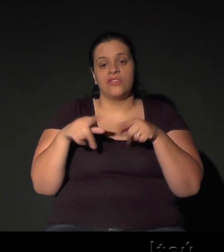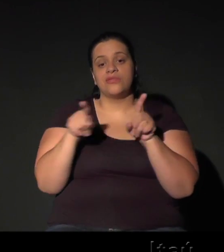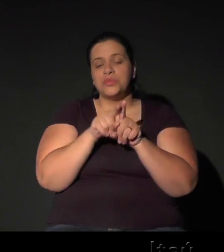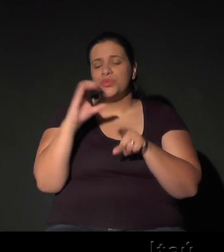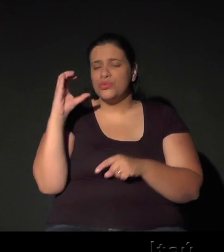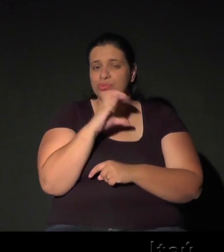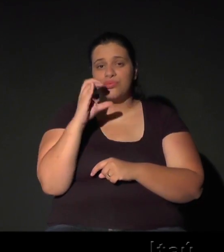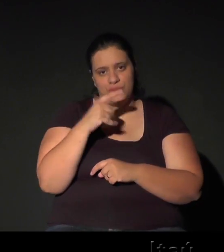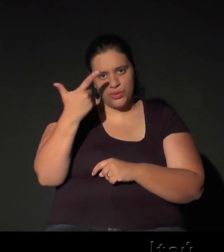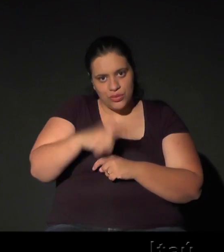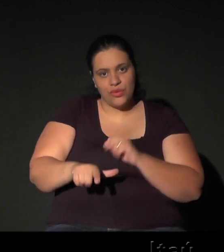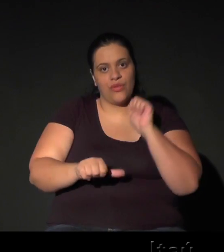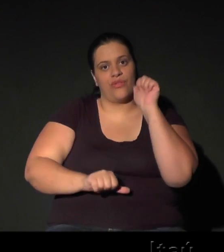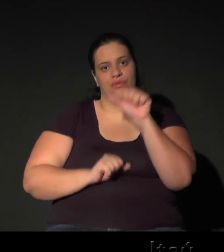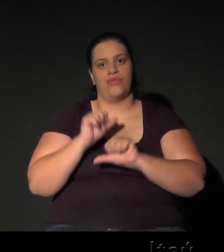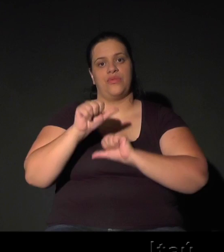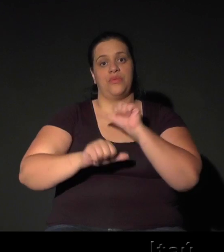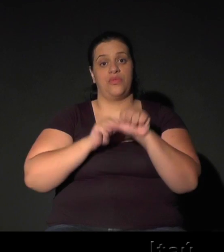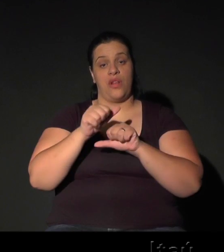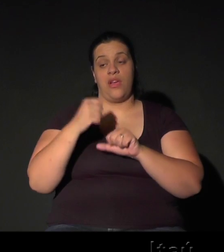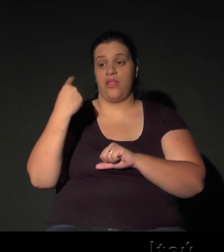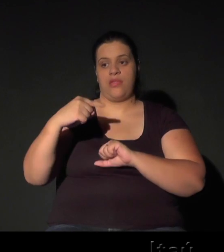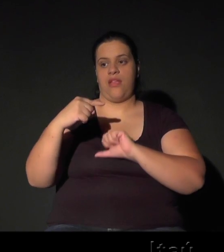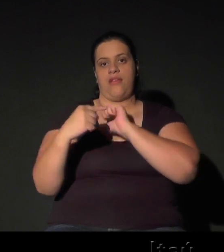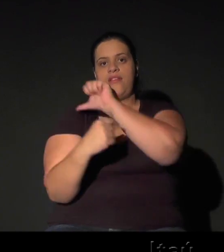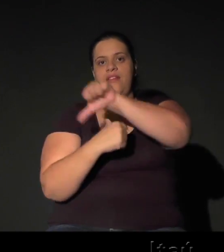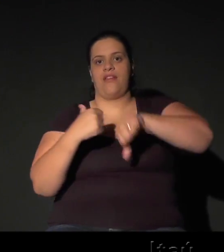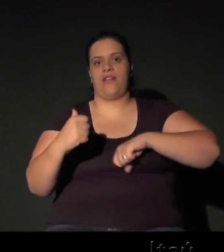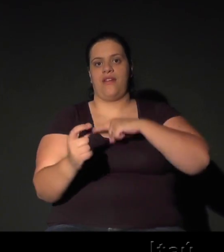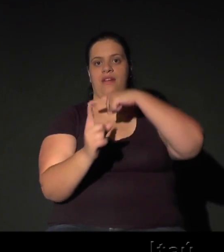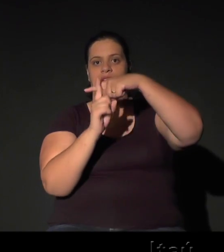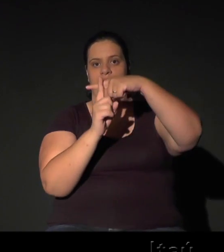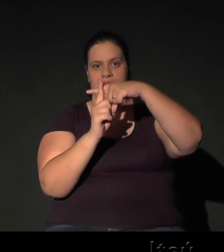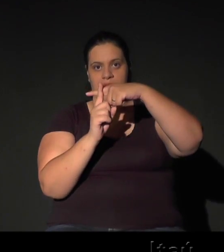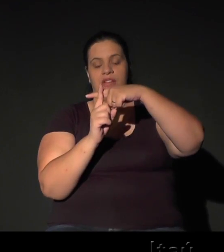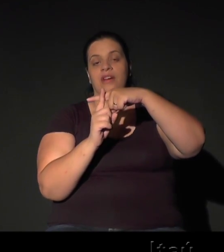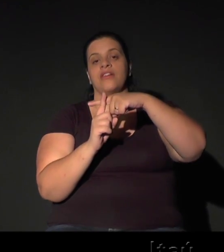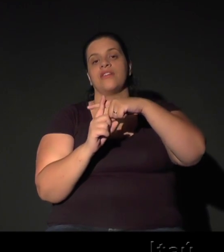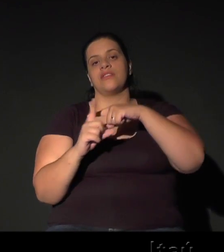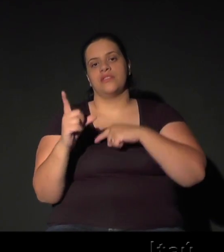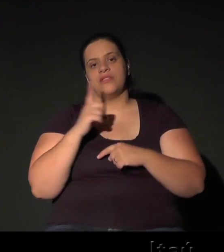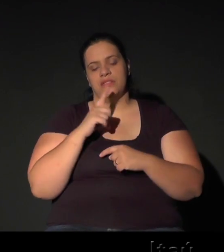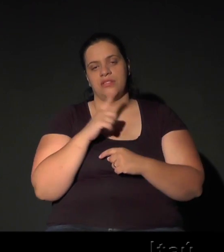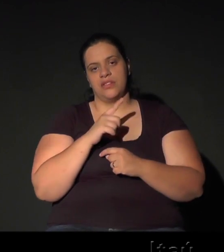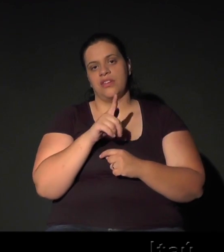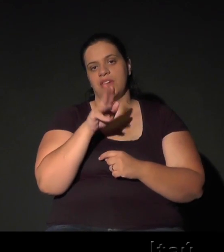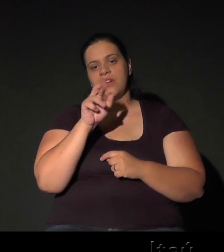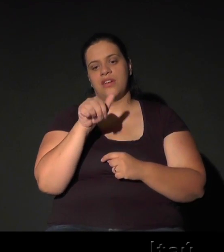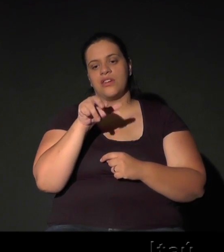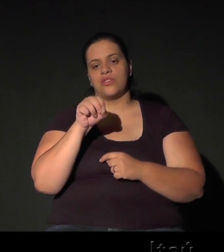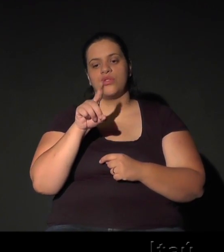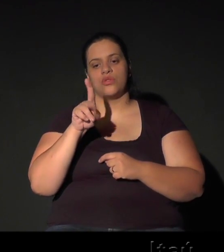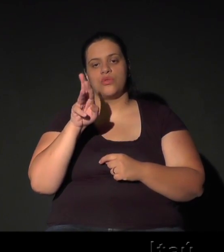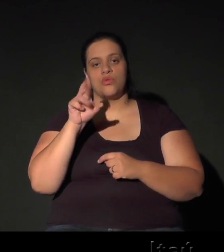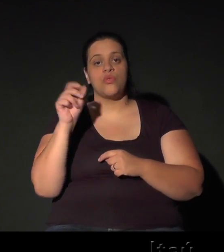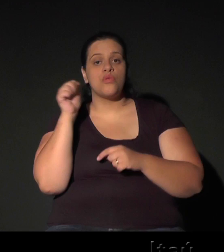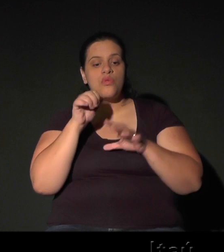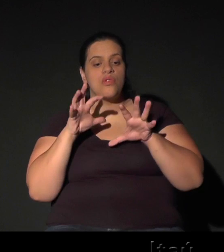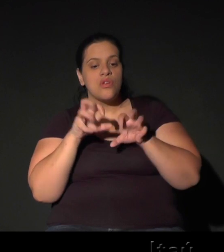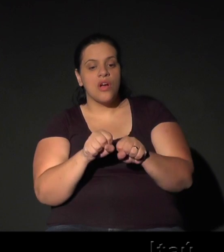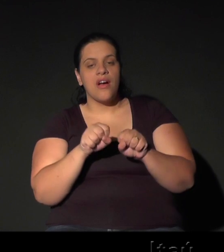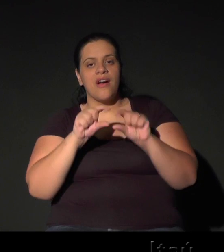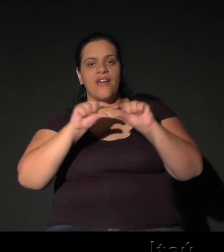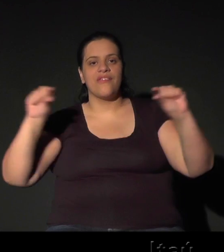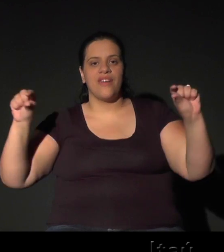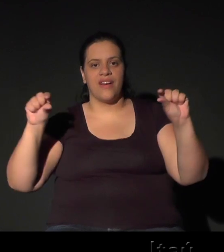de eh de novo transformar o O negativo em positivo o grelo duro virou né uma uma as mulheres se apropriaram da da da